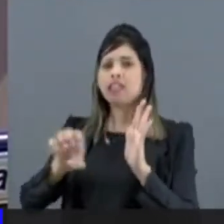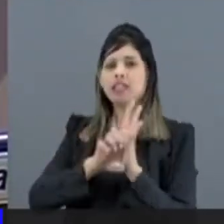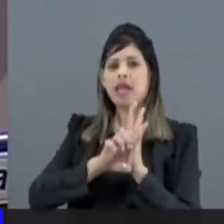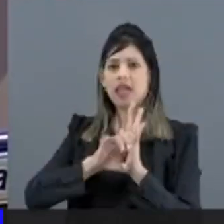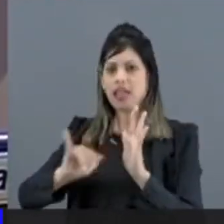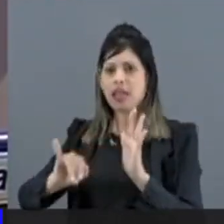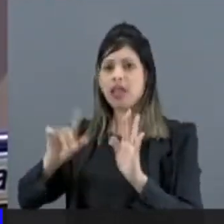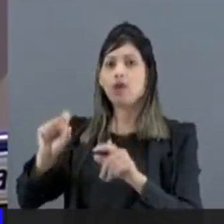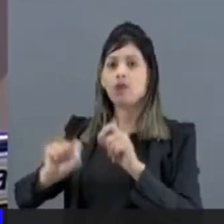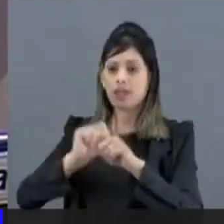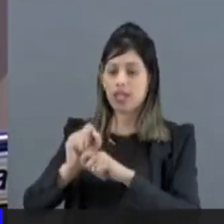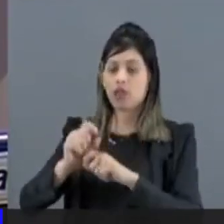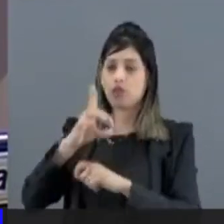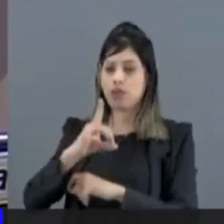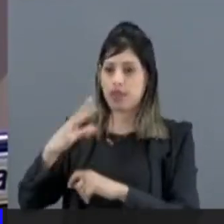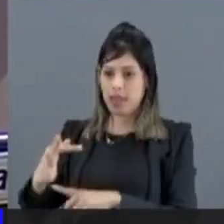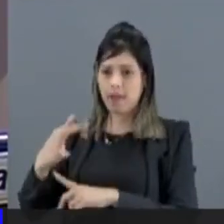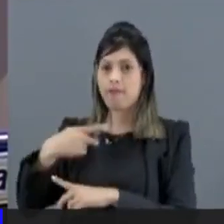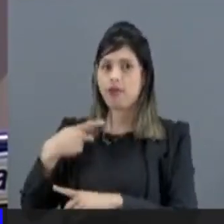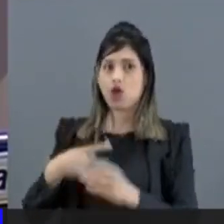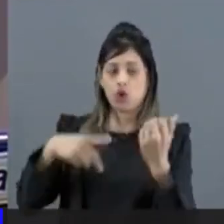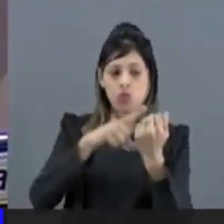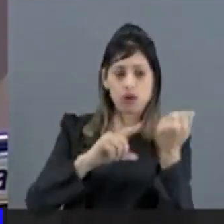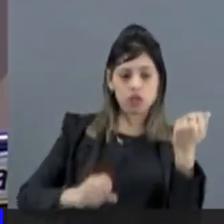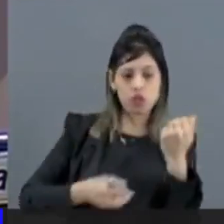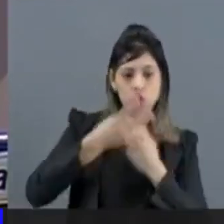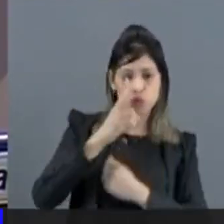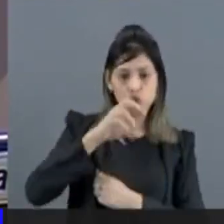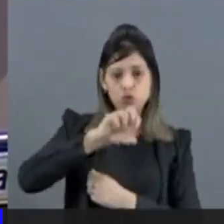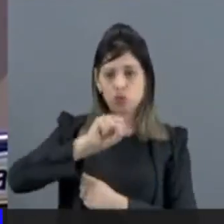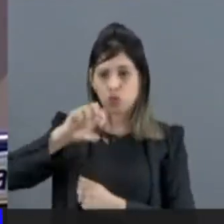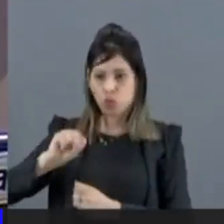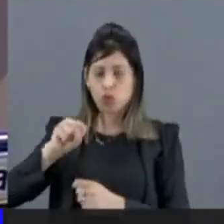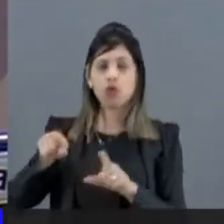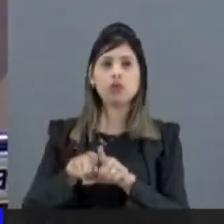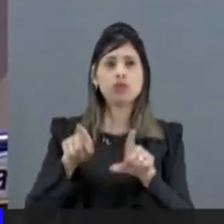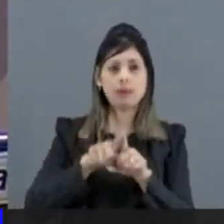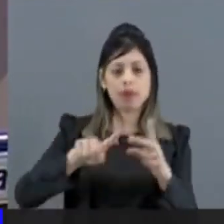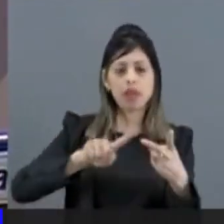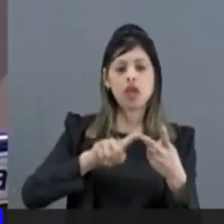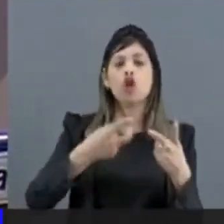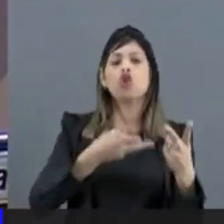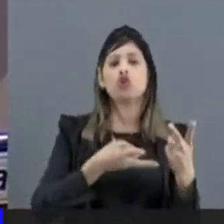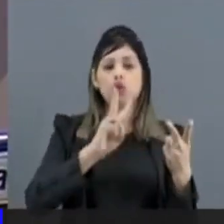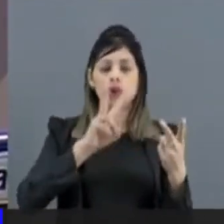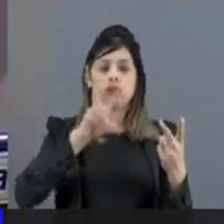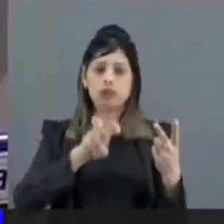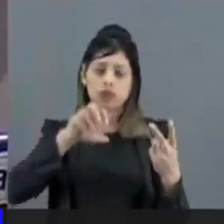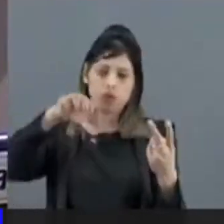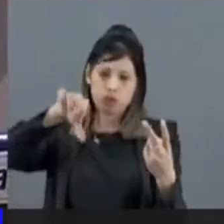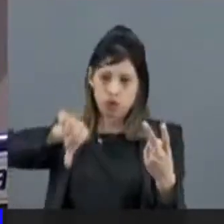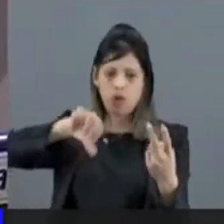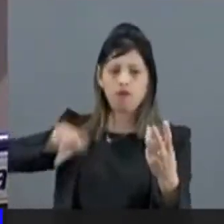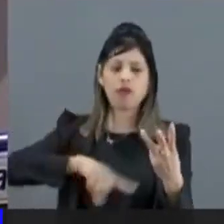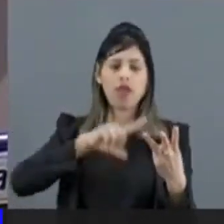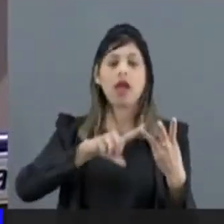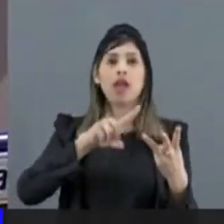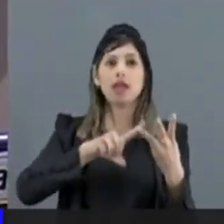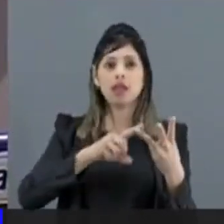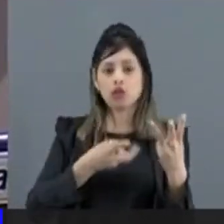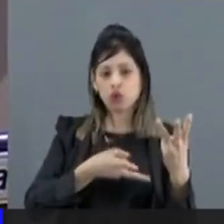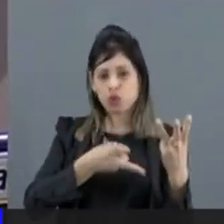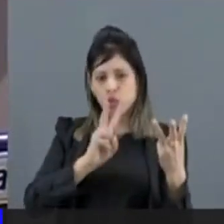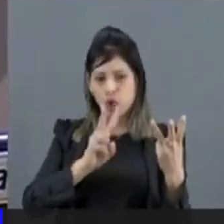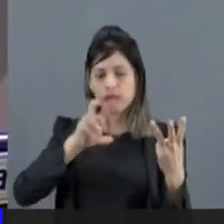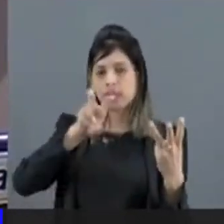ser responsabilizado pelos crimes descritos no artigo 288 Associação criminosa 259 Abolição violenta Estado democrático de direito e